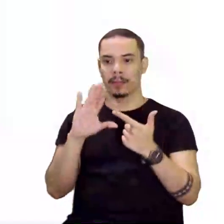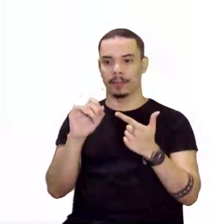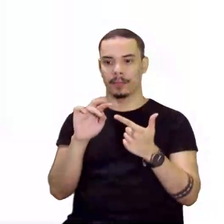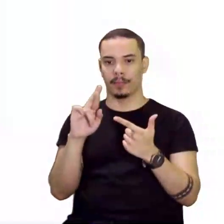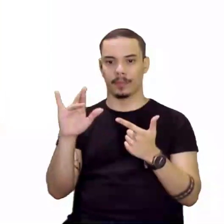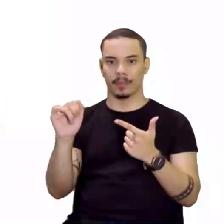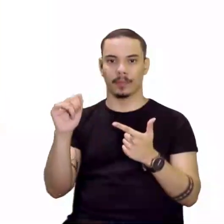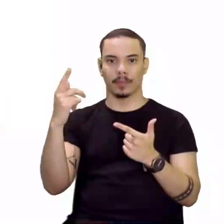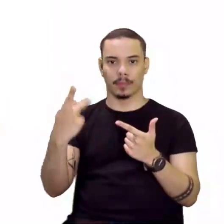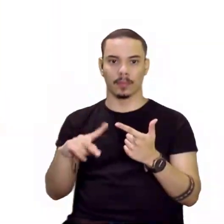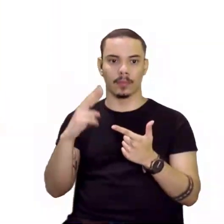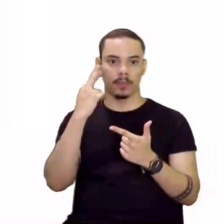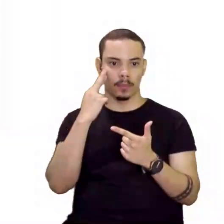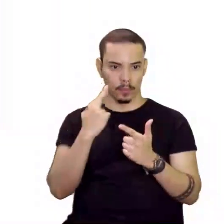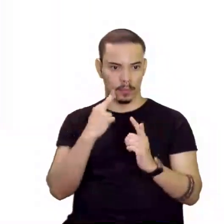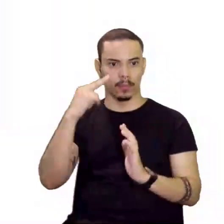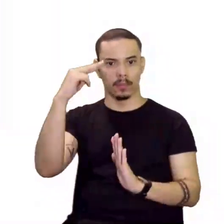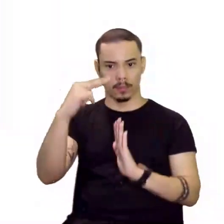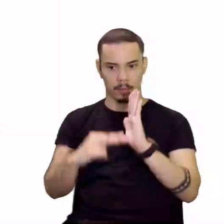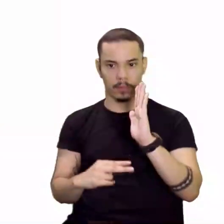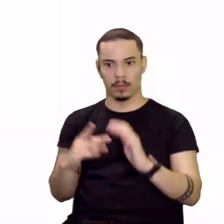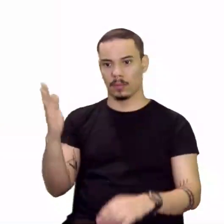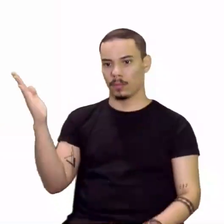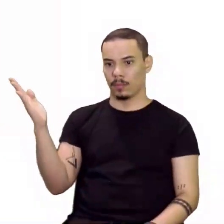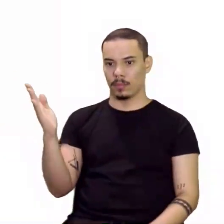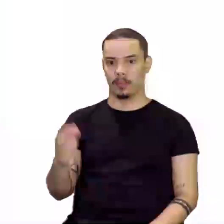Leia isso aí embaixo para você ver.